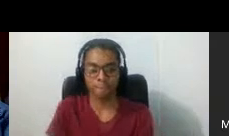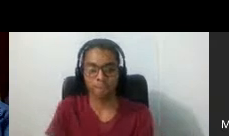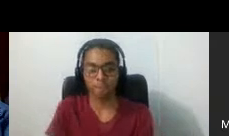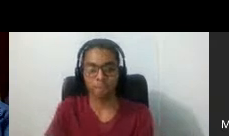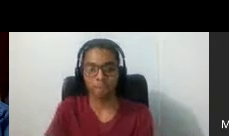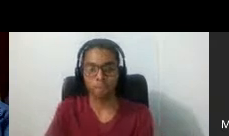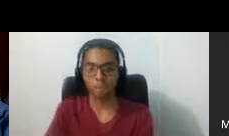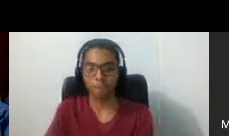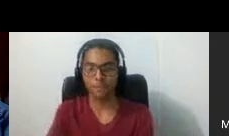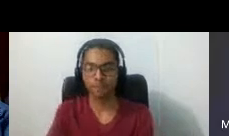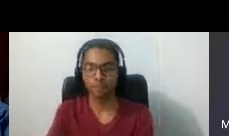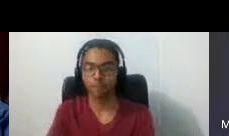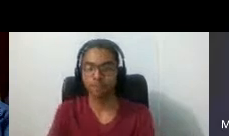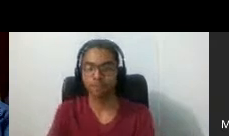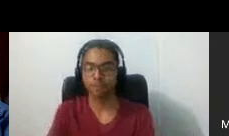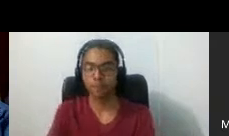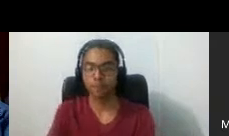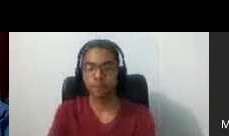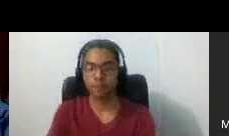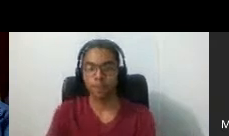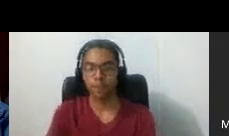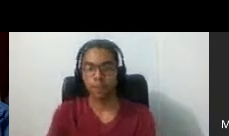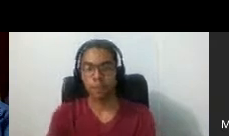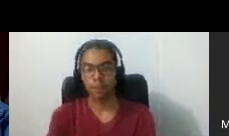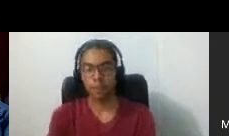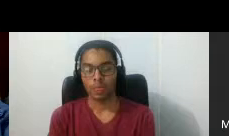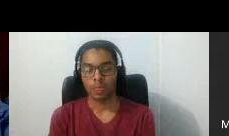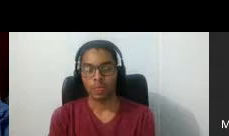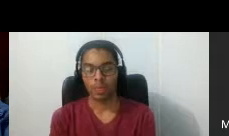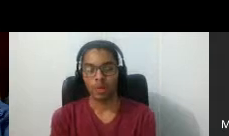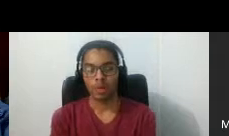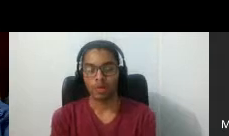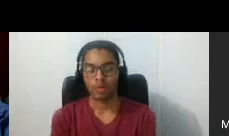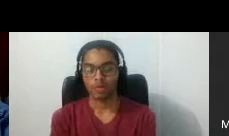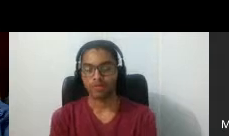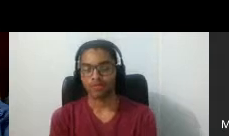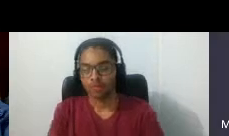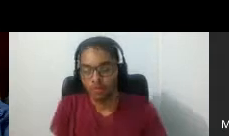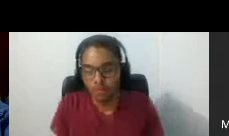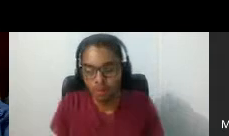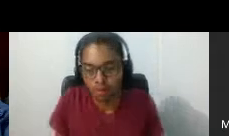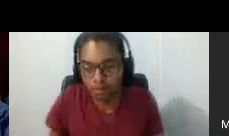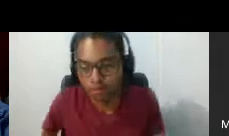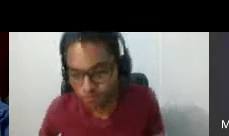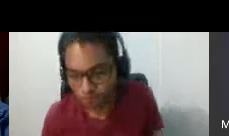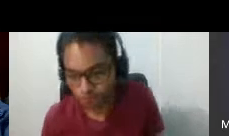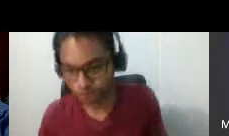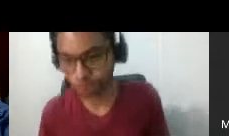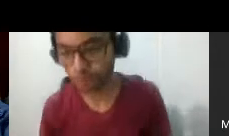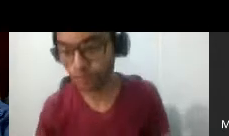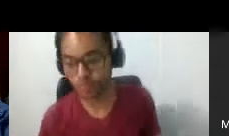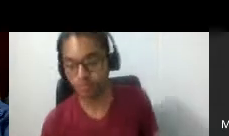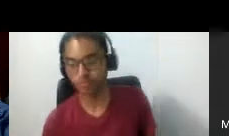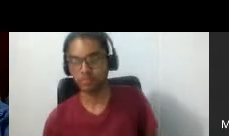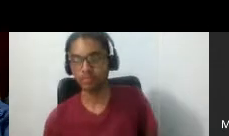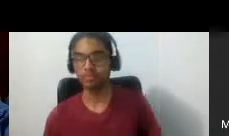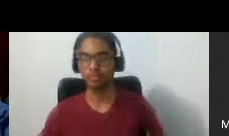existem alguns materiais, tipicamente os metais, têm boa condutividade elétrica. E